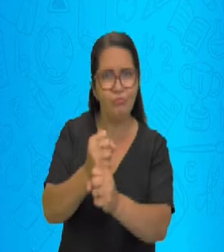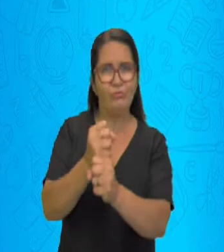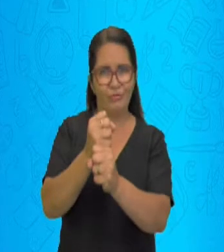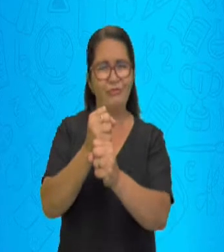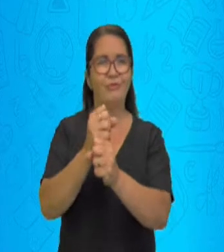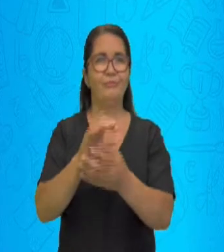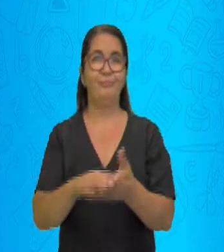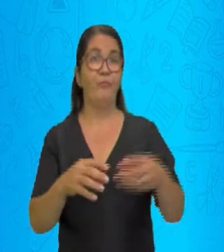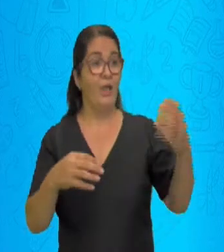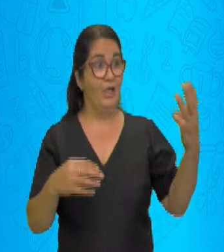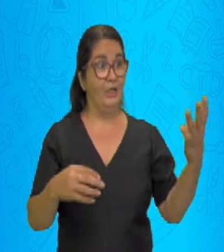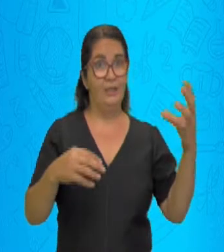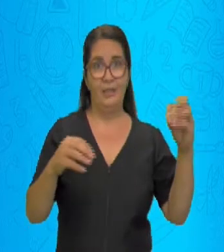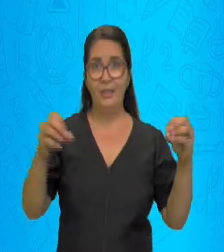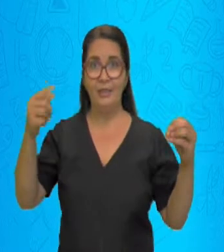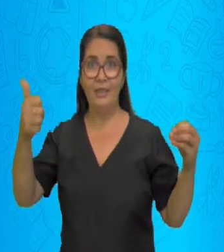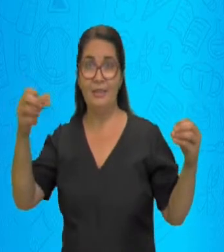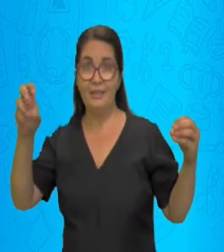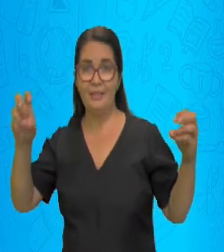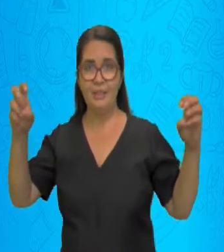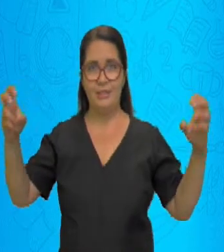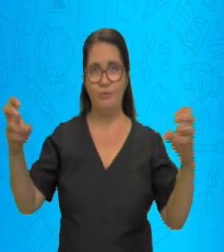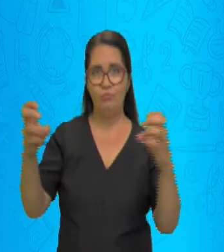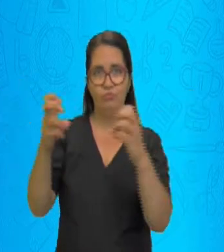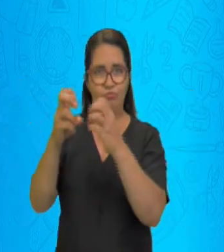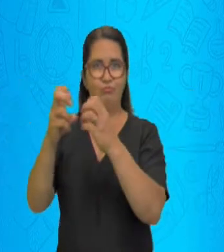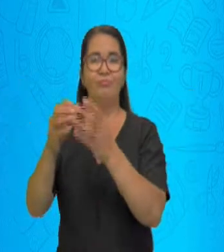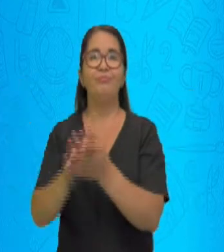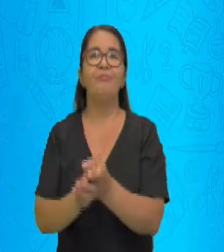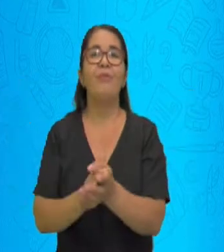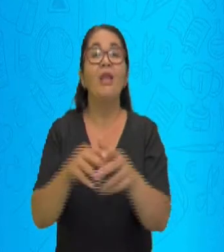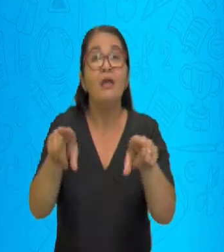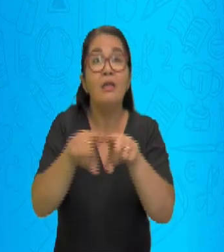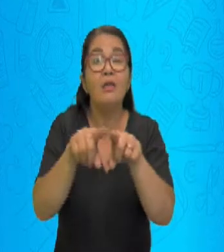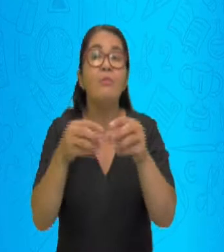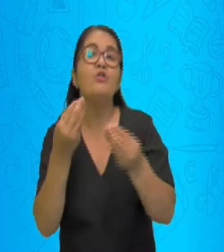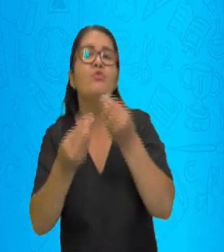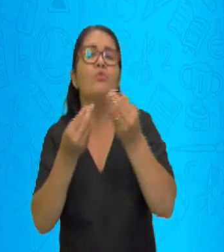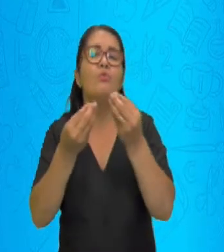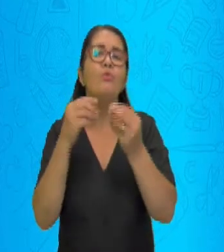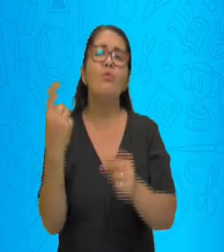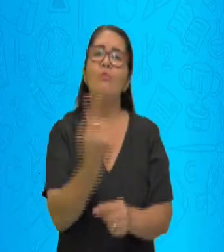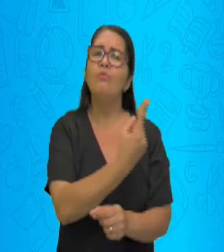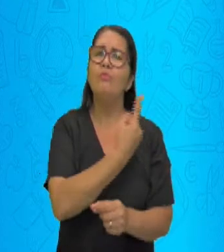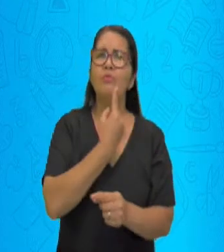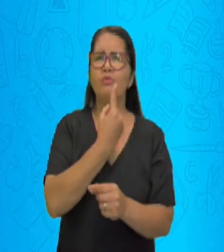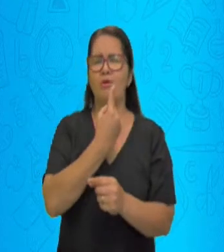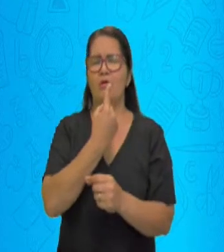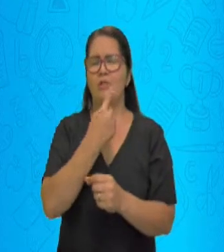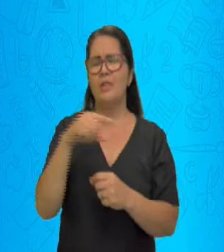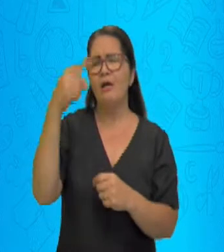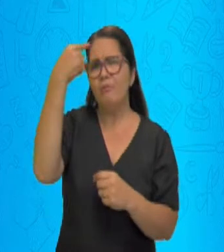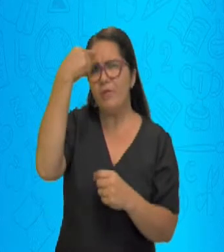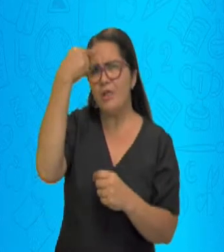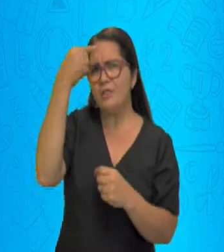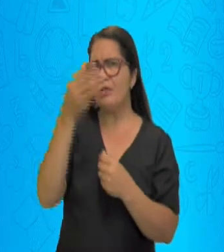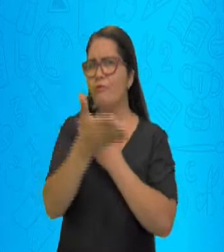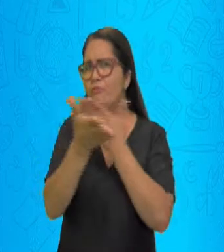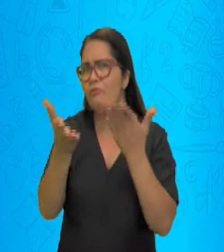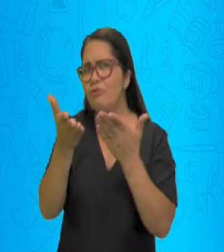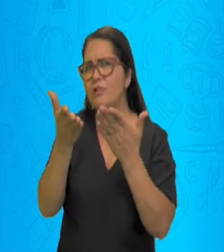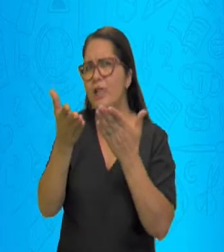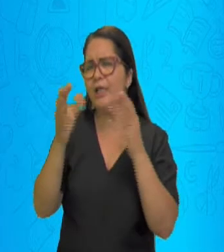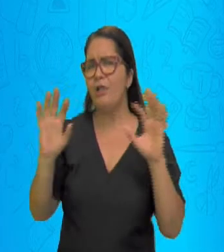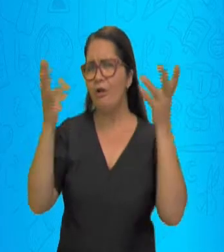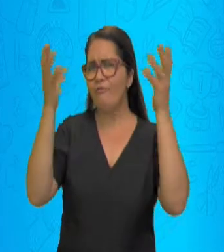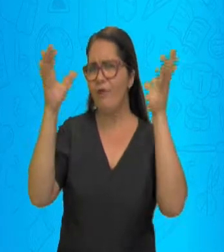nos traz é a ideia de reunir. Vamos colocar um exemplo que você está fazendo sua festa de aniversário e você vai